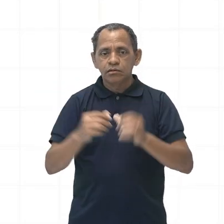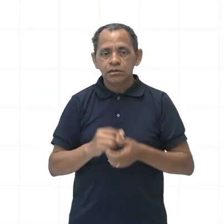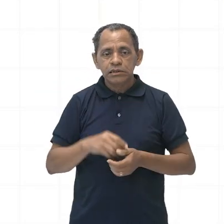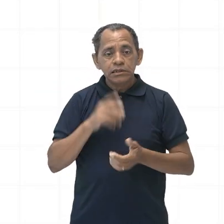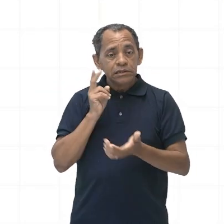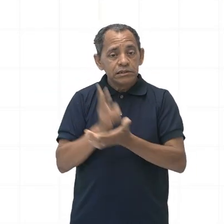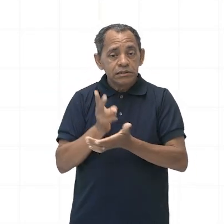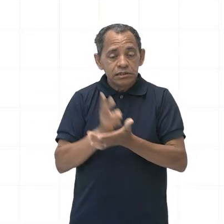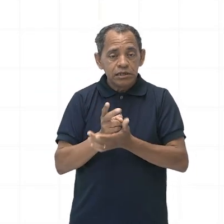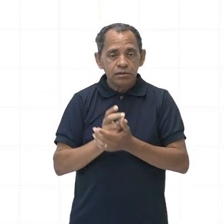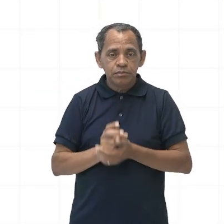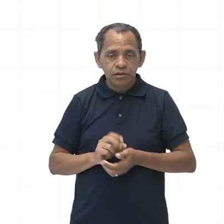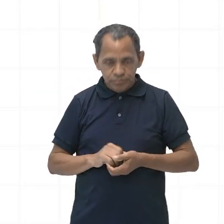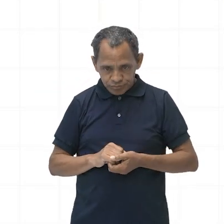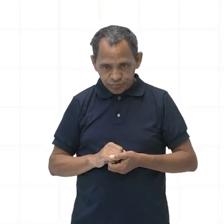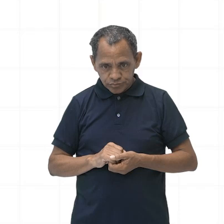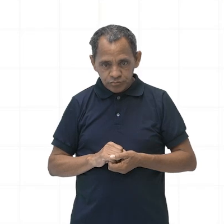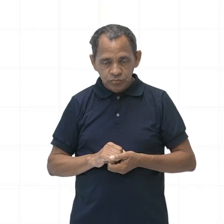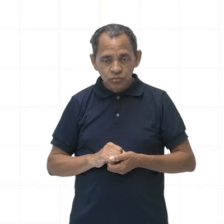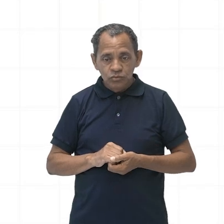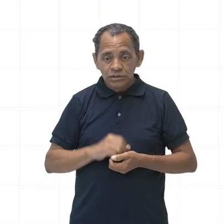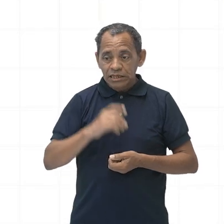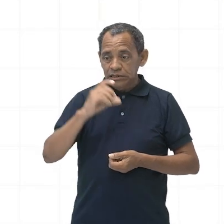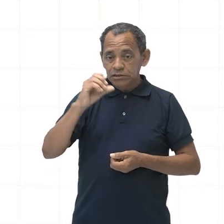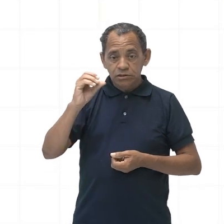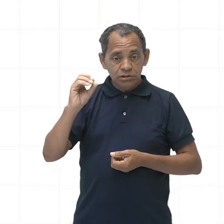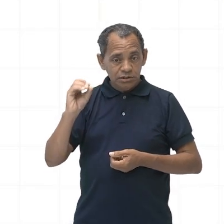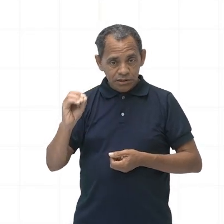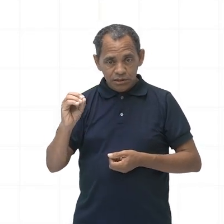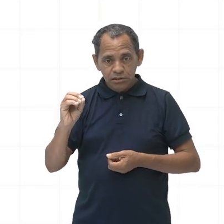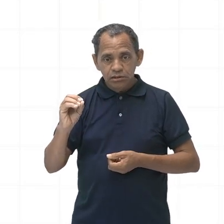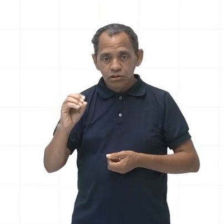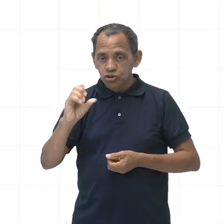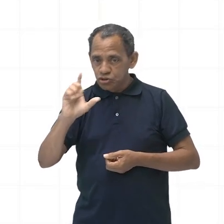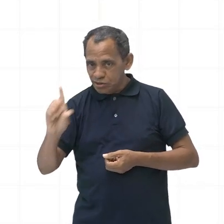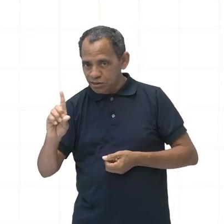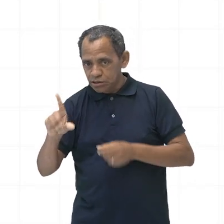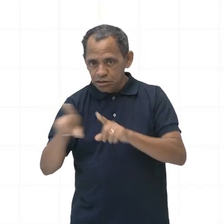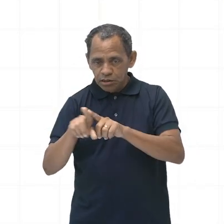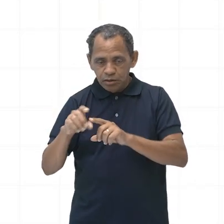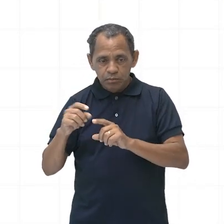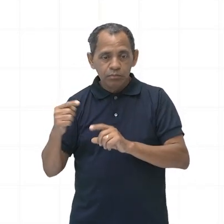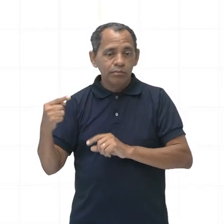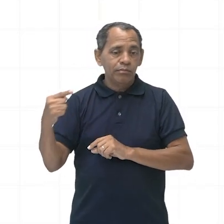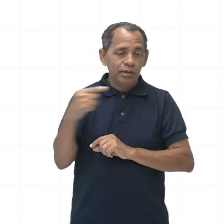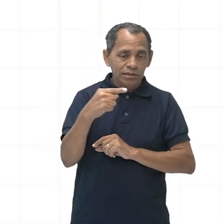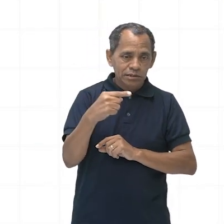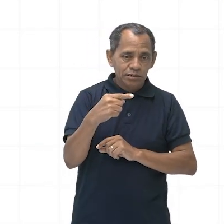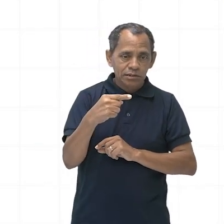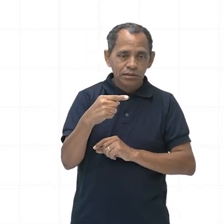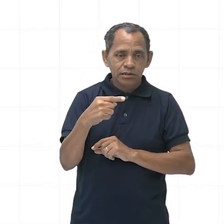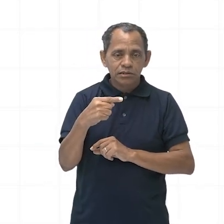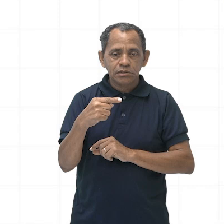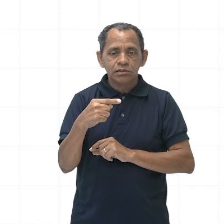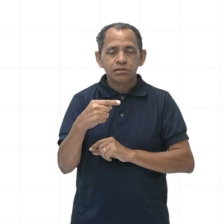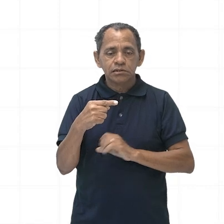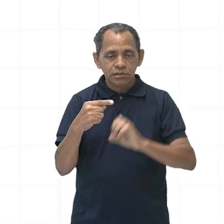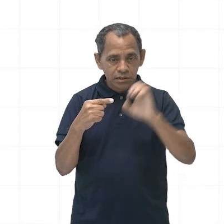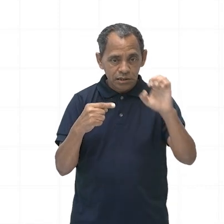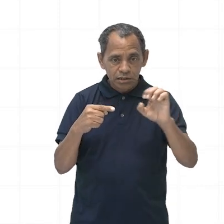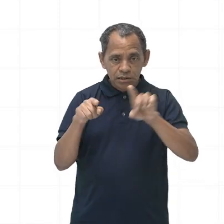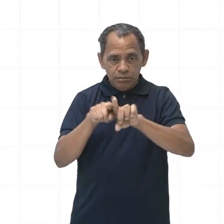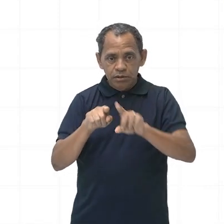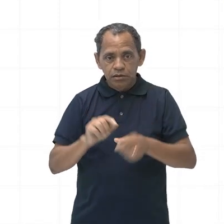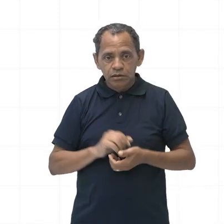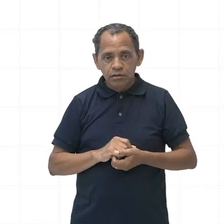aumentam da direita para a esquerda. Então, os números eles vão aumentar da direita para a esquerda.